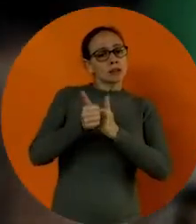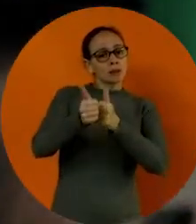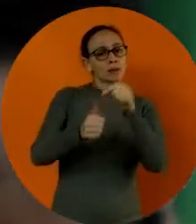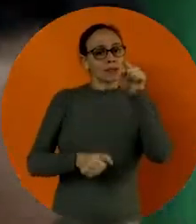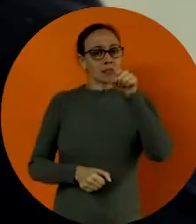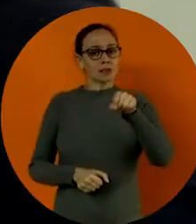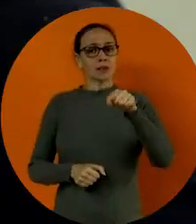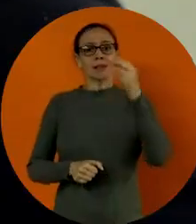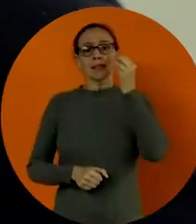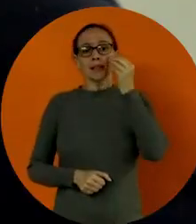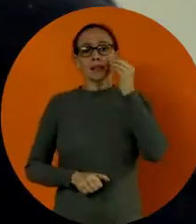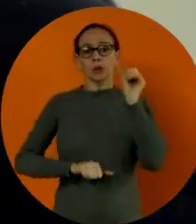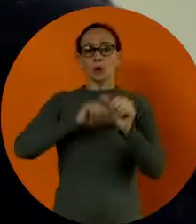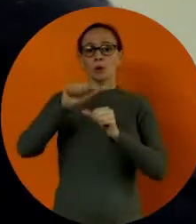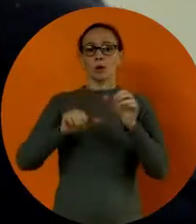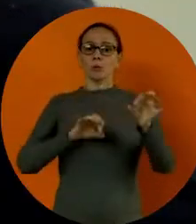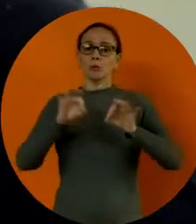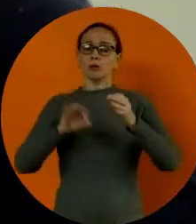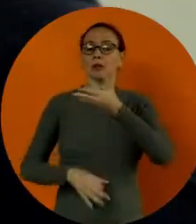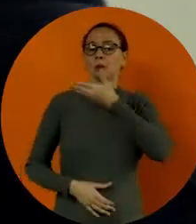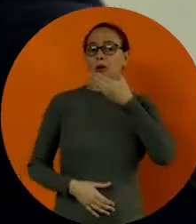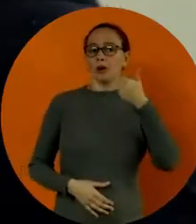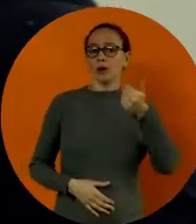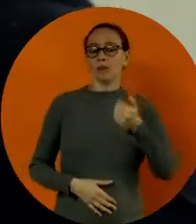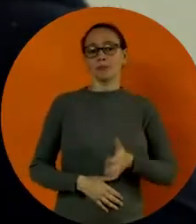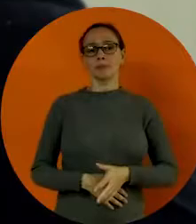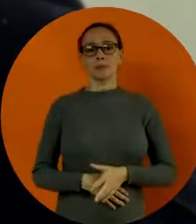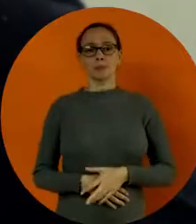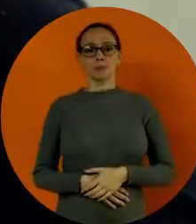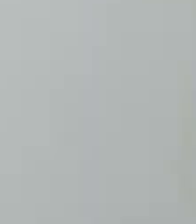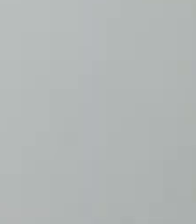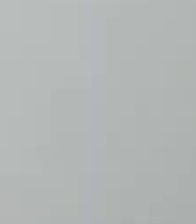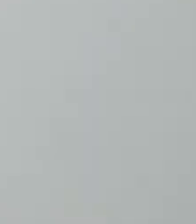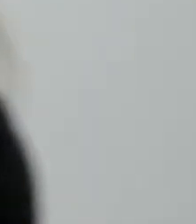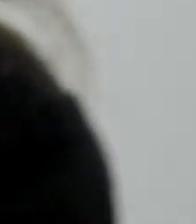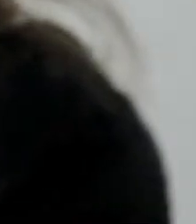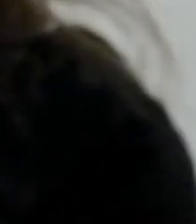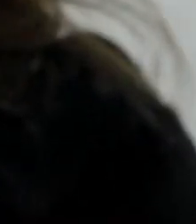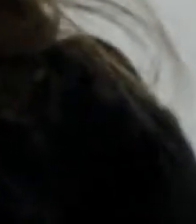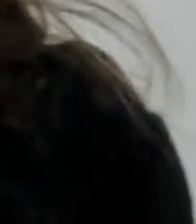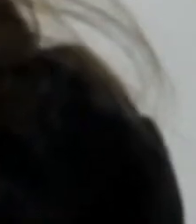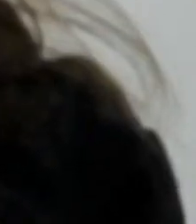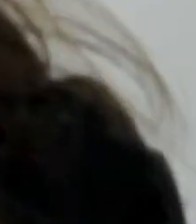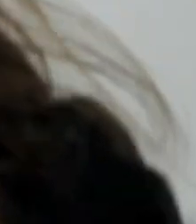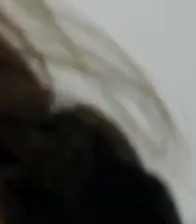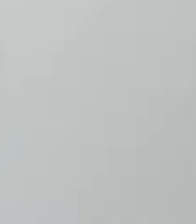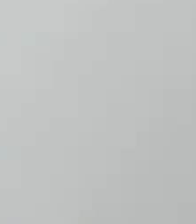ingressado a seguir isso, a tentar tornar esse projeto melhor.